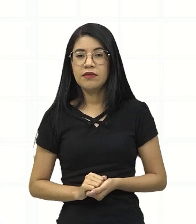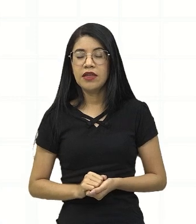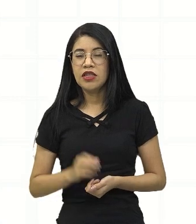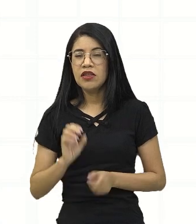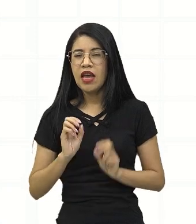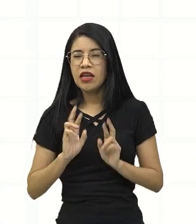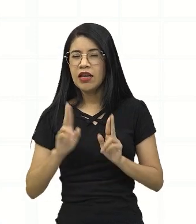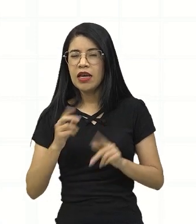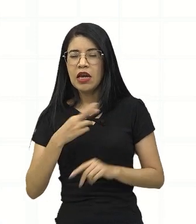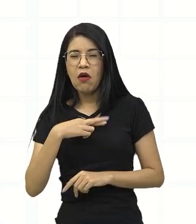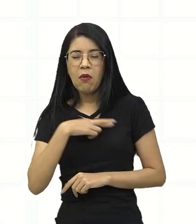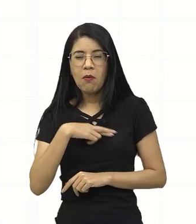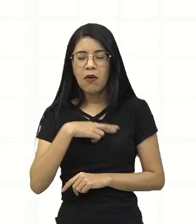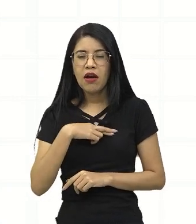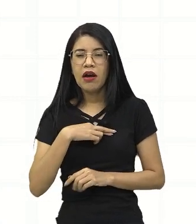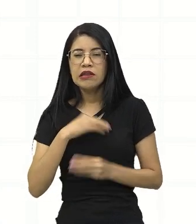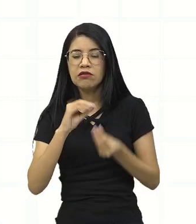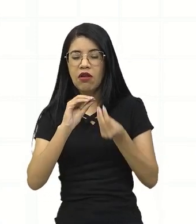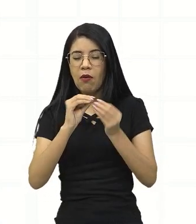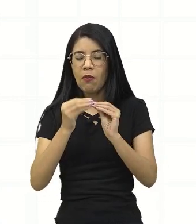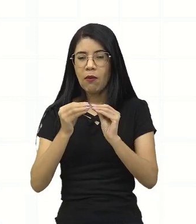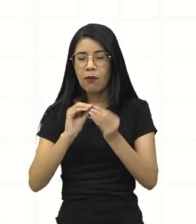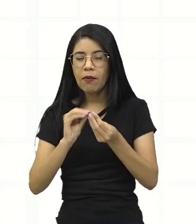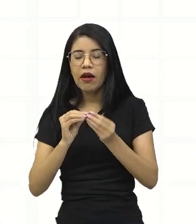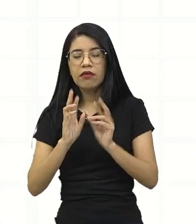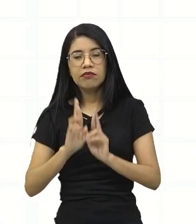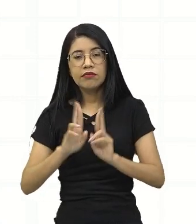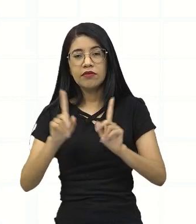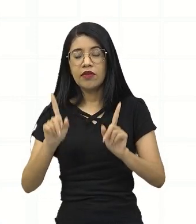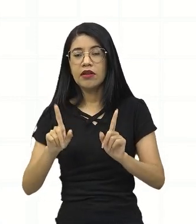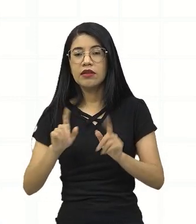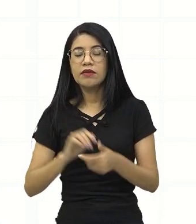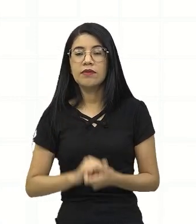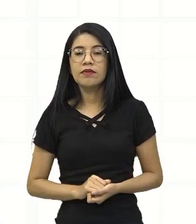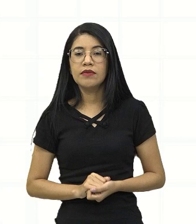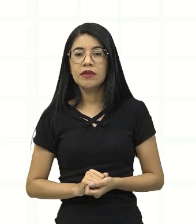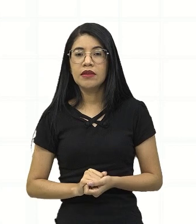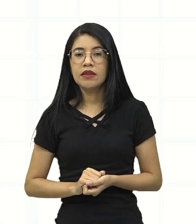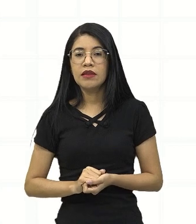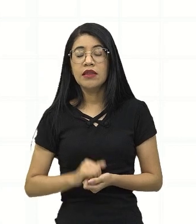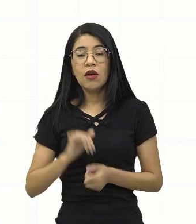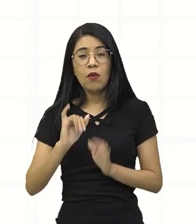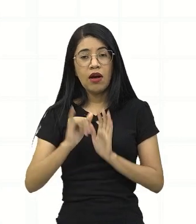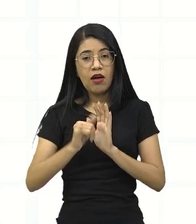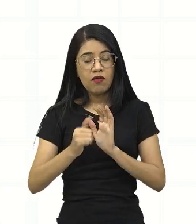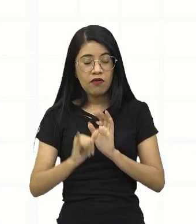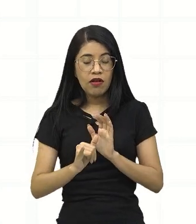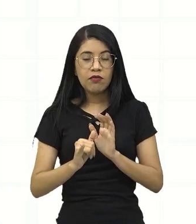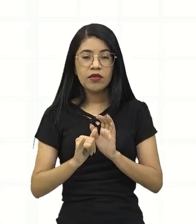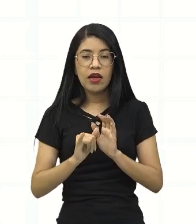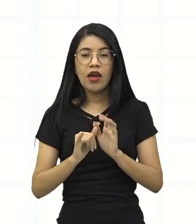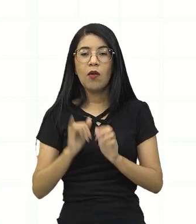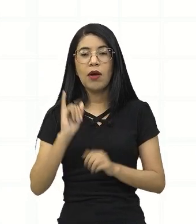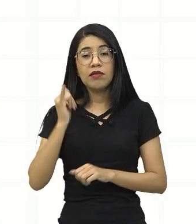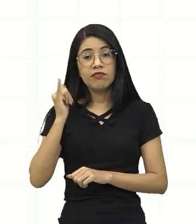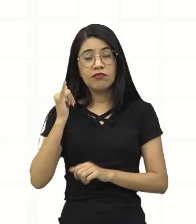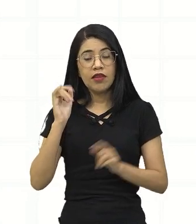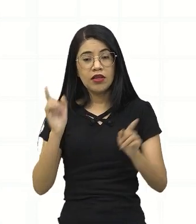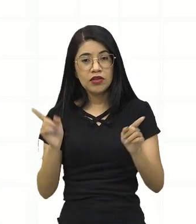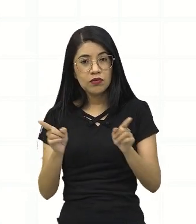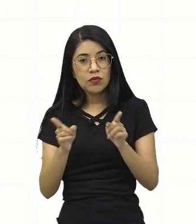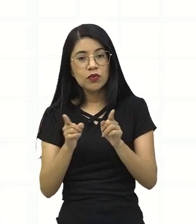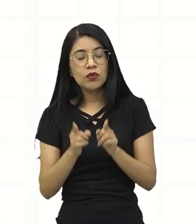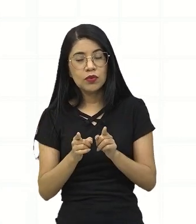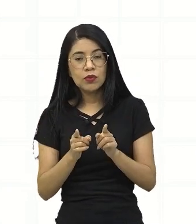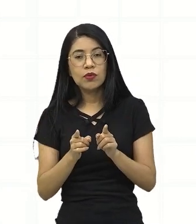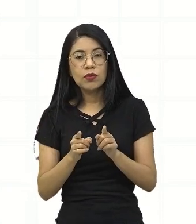romance, por exemplo, como uma novela. Então, a fábula, ela tem uma extensão curta. Ela é uma narrativa curta, é um